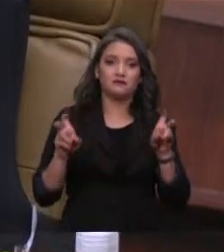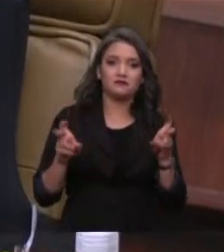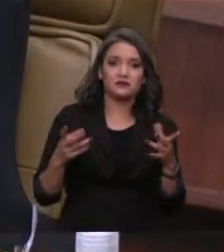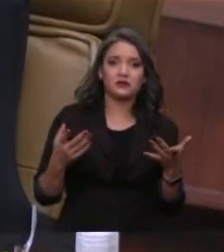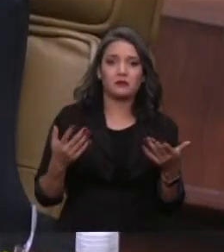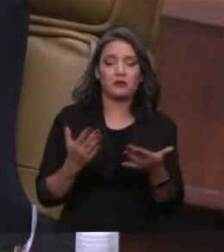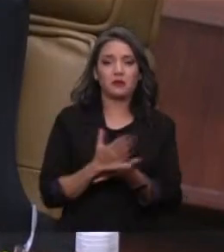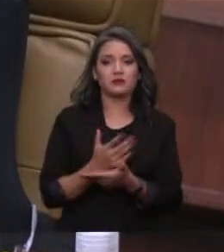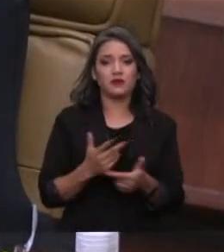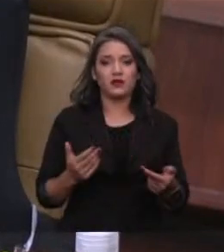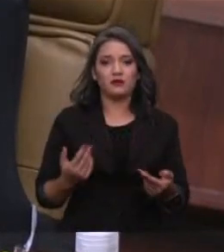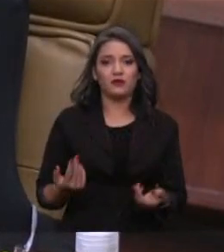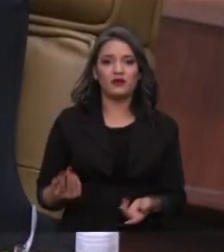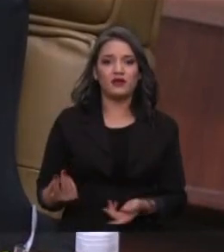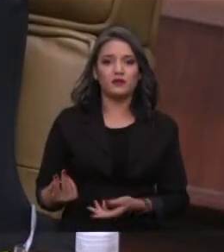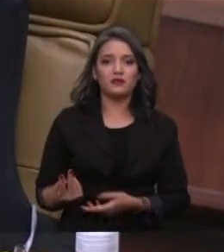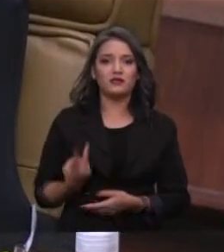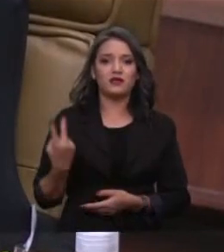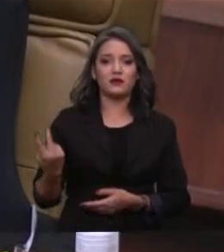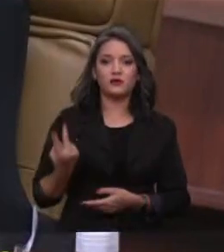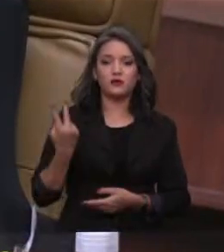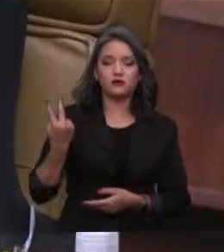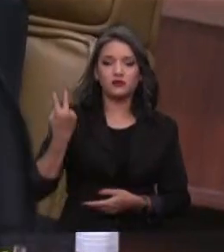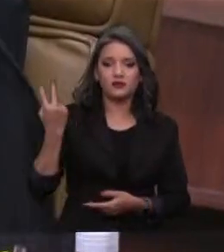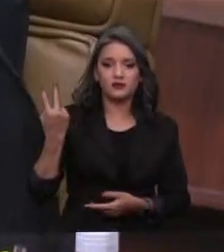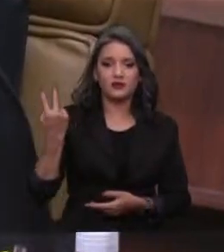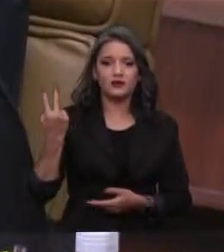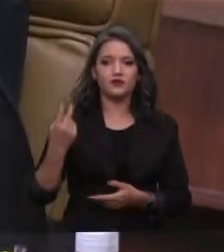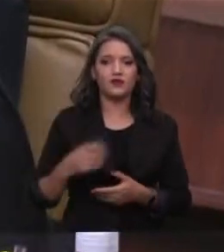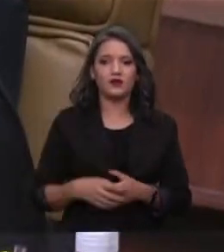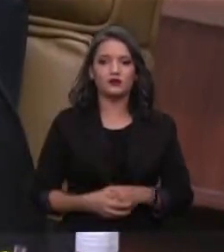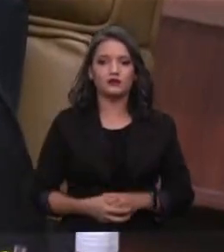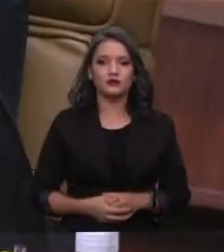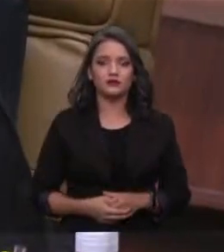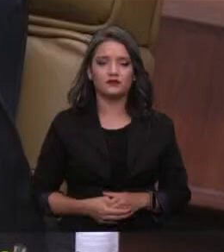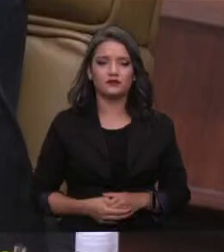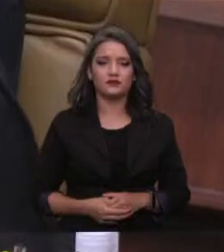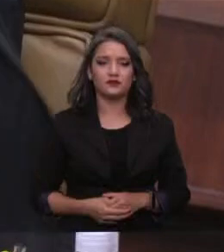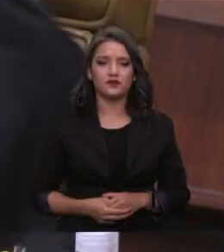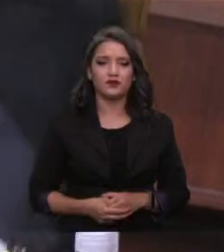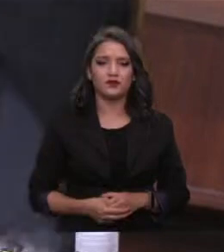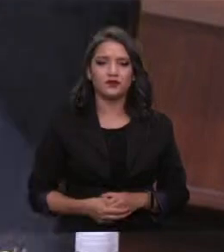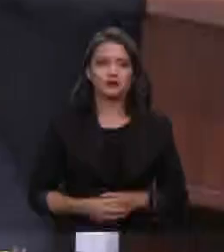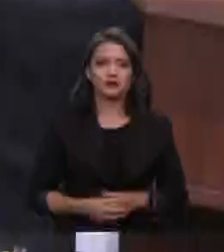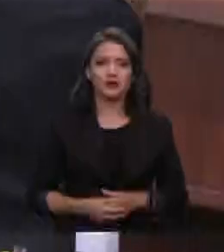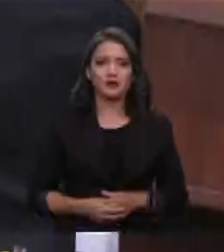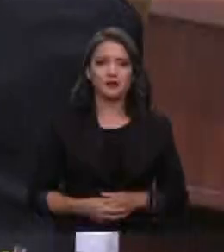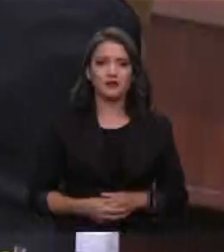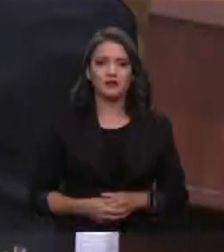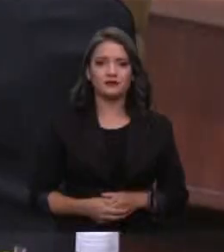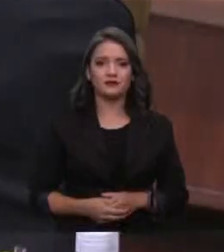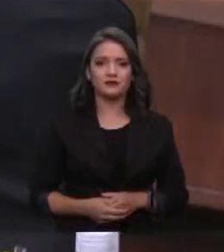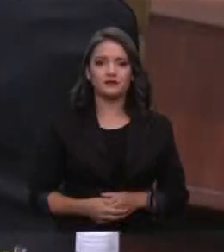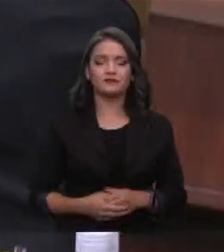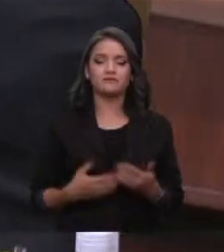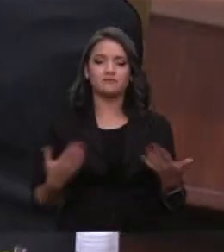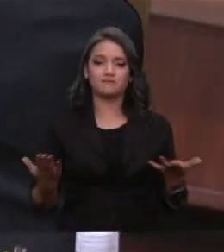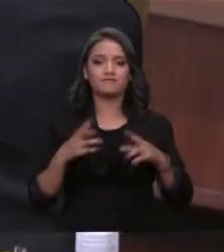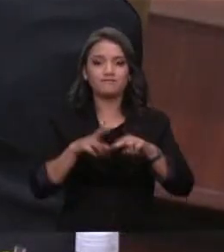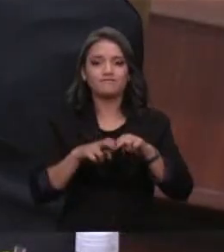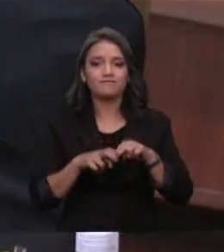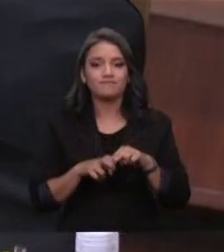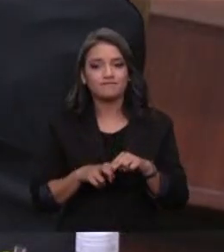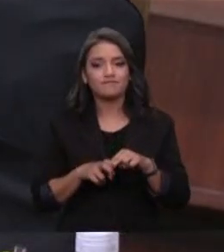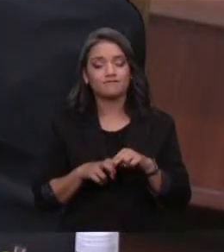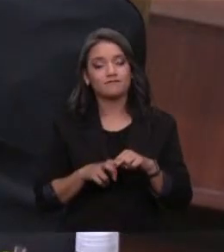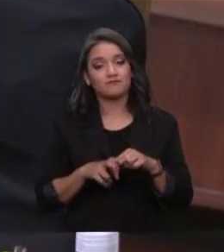em alguma medida em relação a esse ponto. Senhora Presidente, nesse sentido, eu vou me deter em